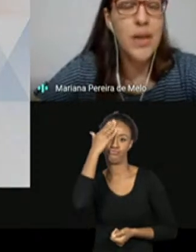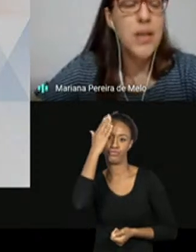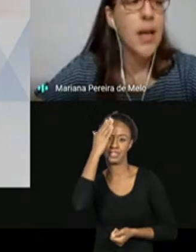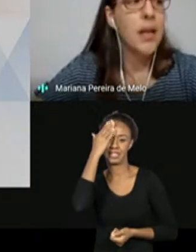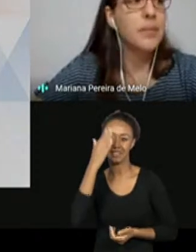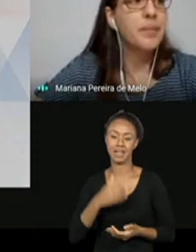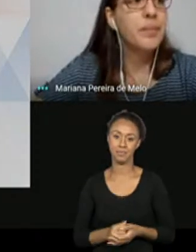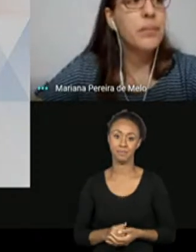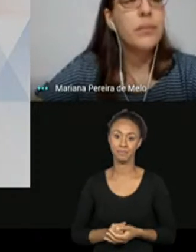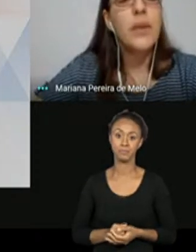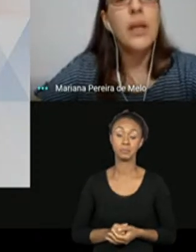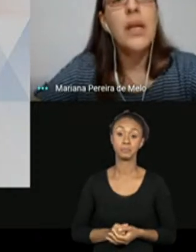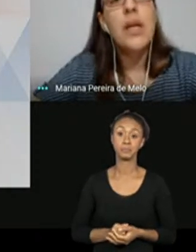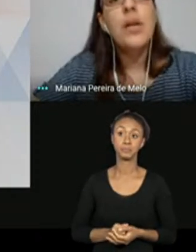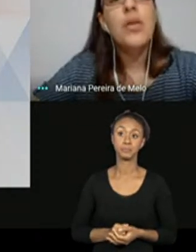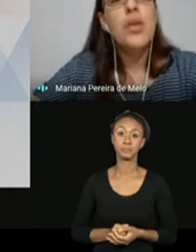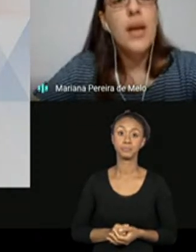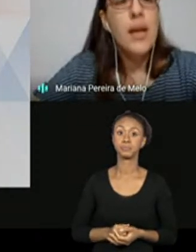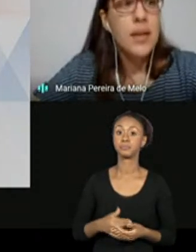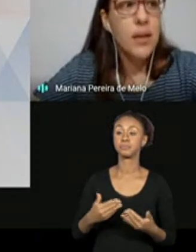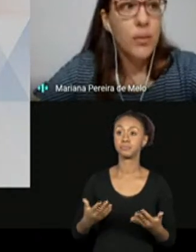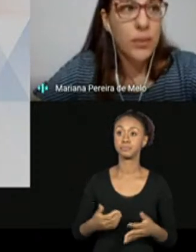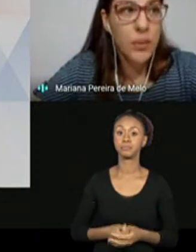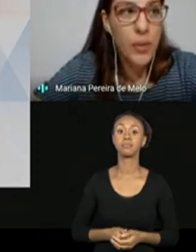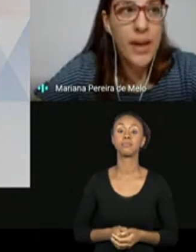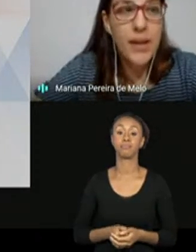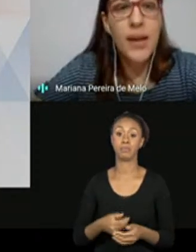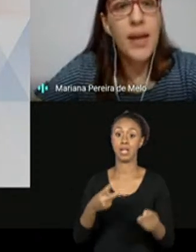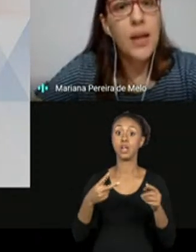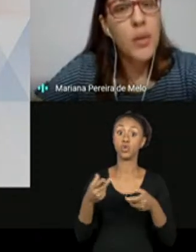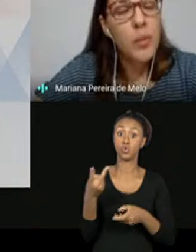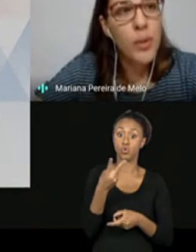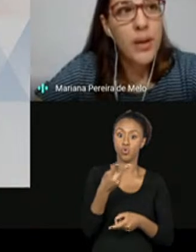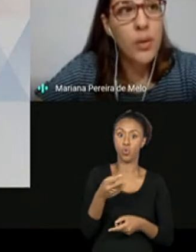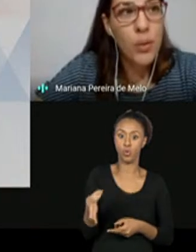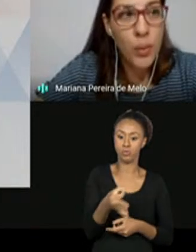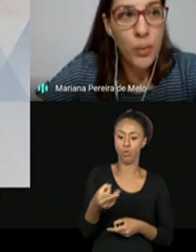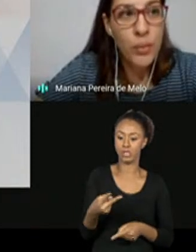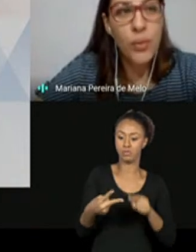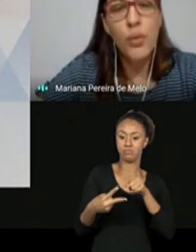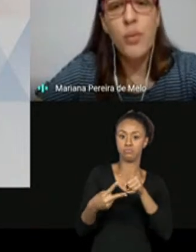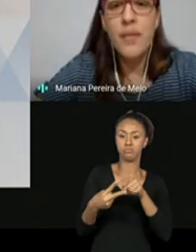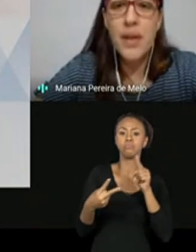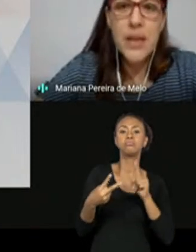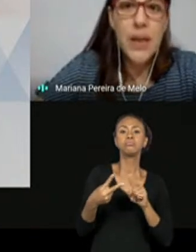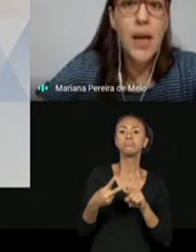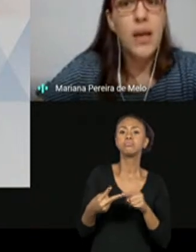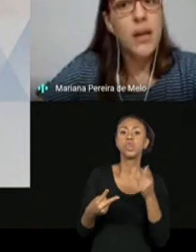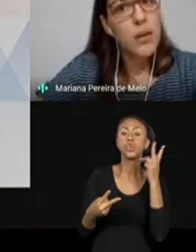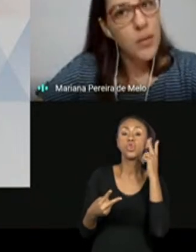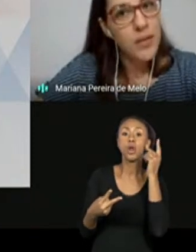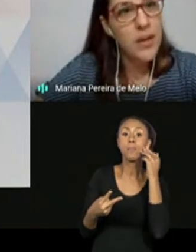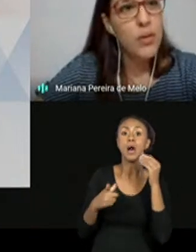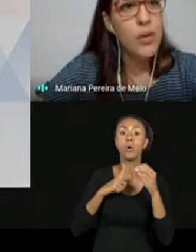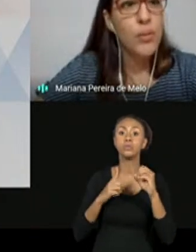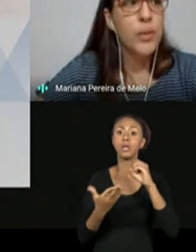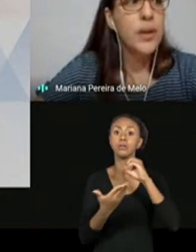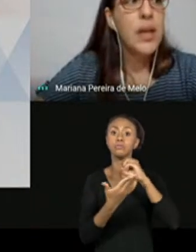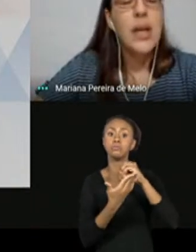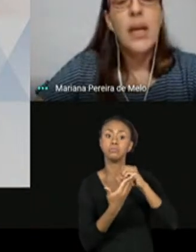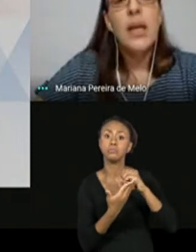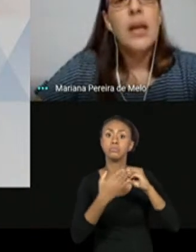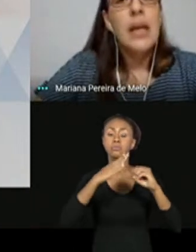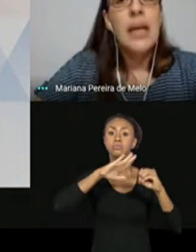duas moedas cara. Já a segunda moeda, ela é uma moeda comum, com uma face cara e uma face